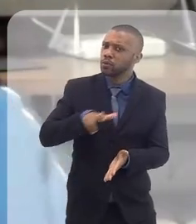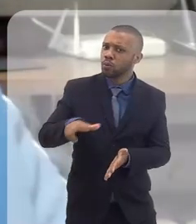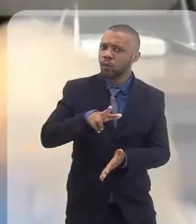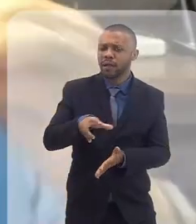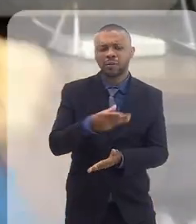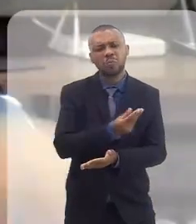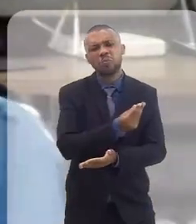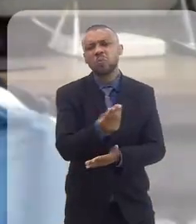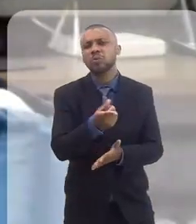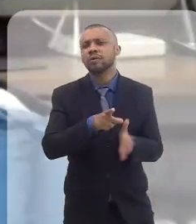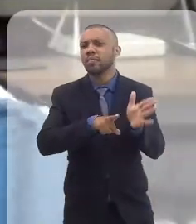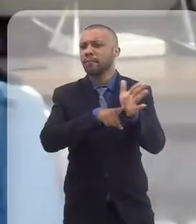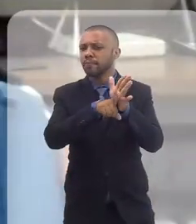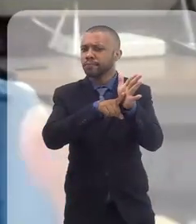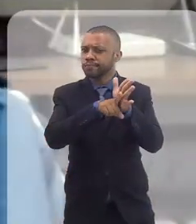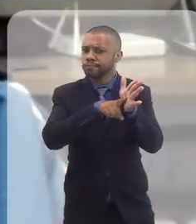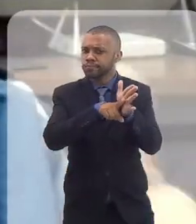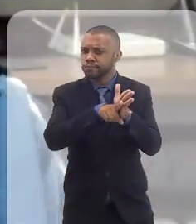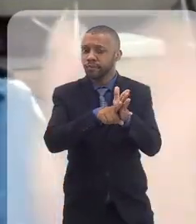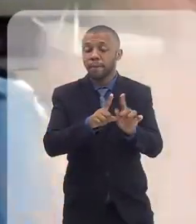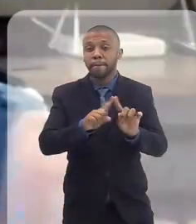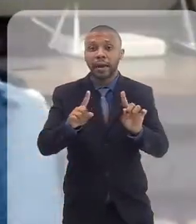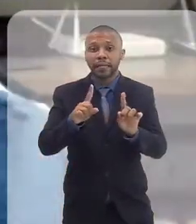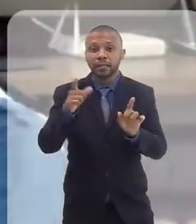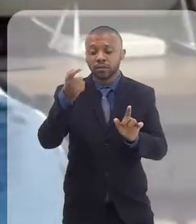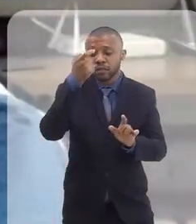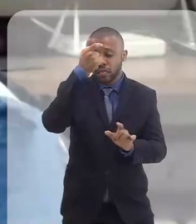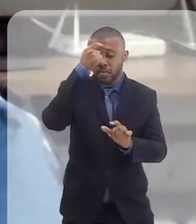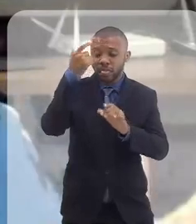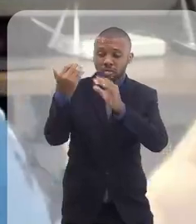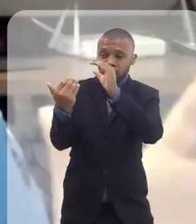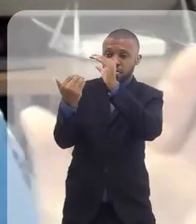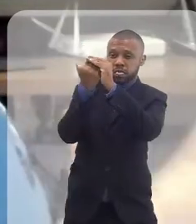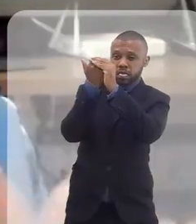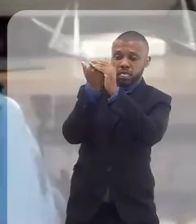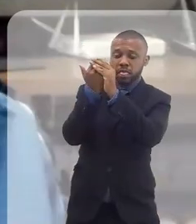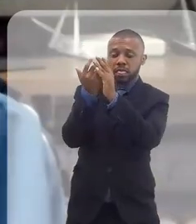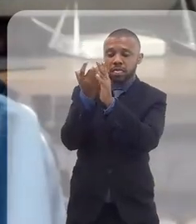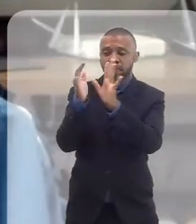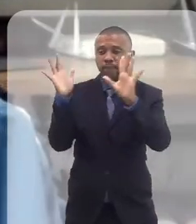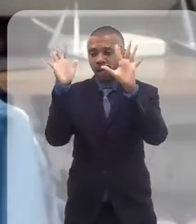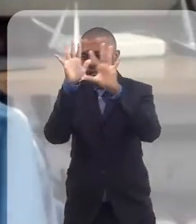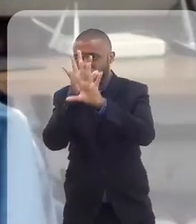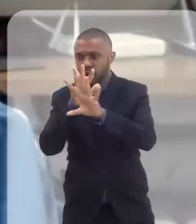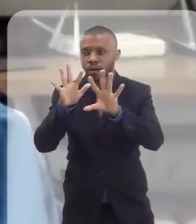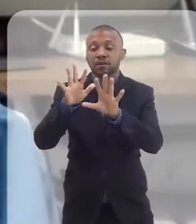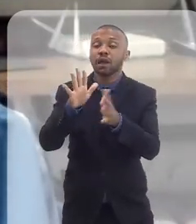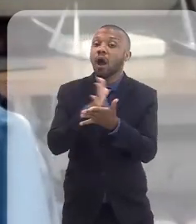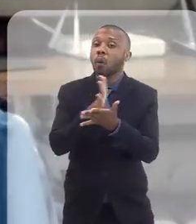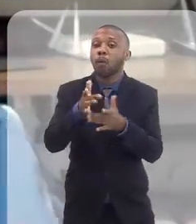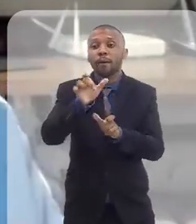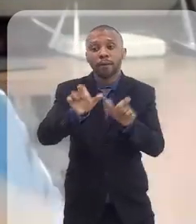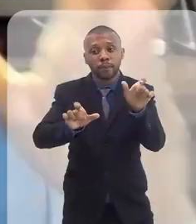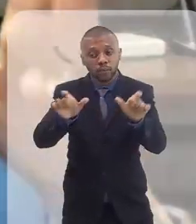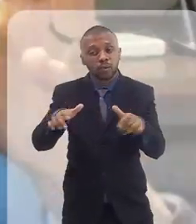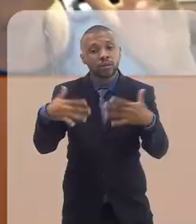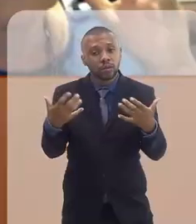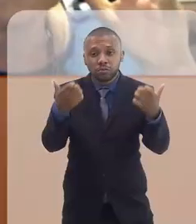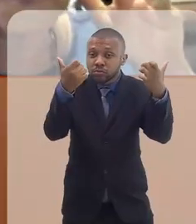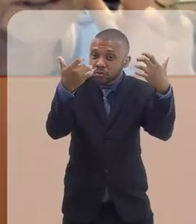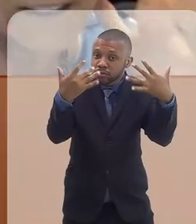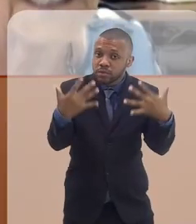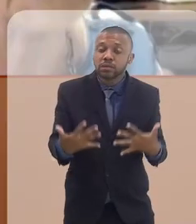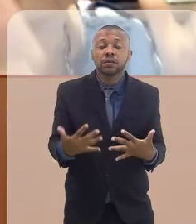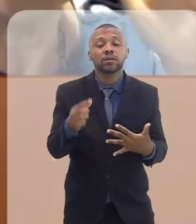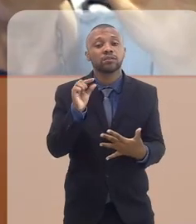inverdade. Monte de trabalho, mas aquilo ficou no subconsciente de algumas pessoas. Então,